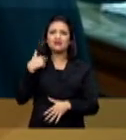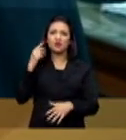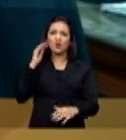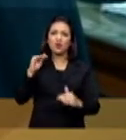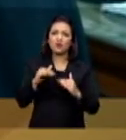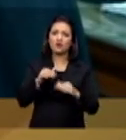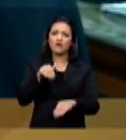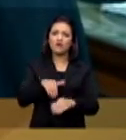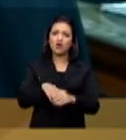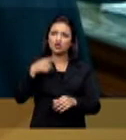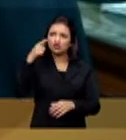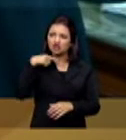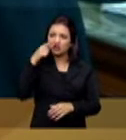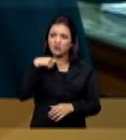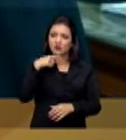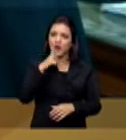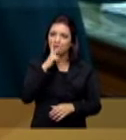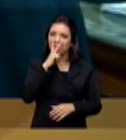Sua Excelência estaria